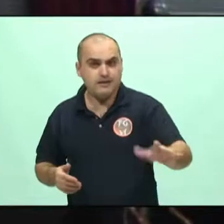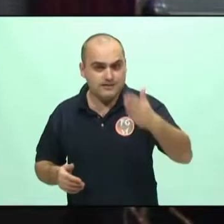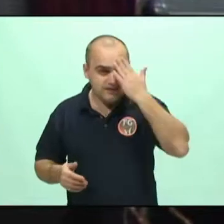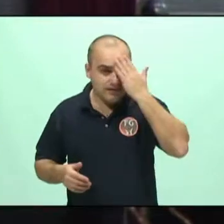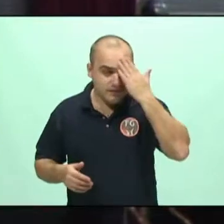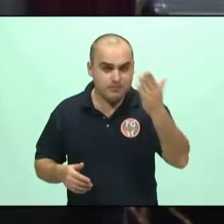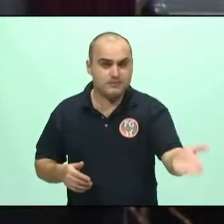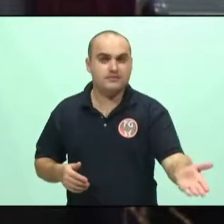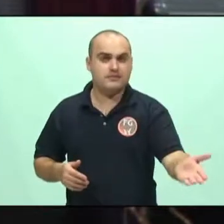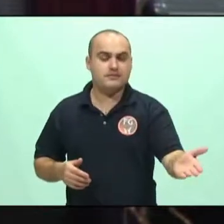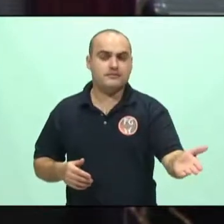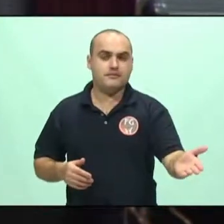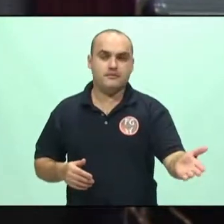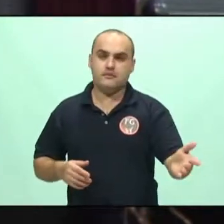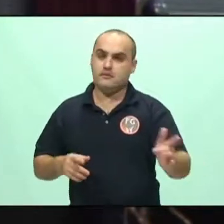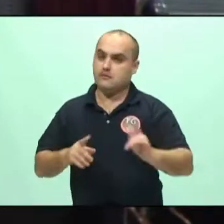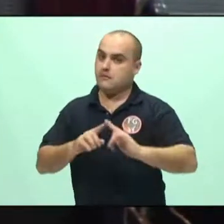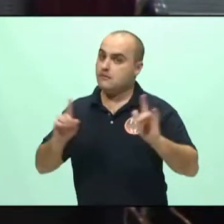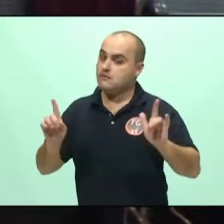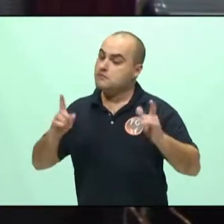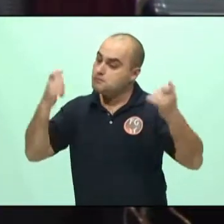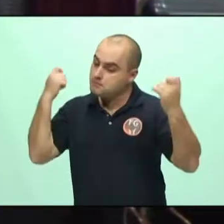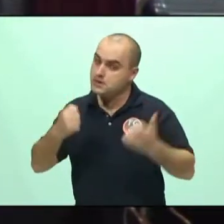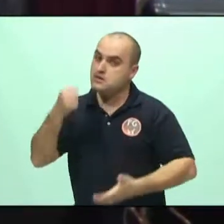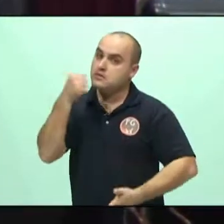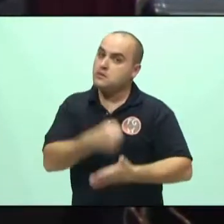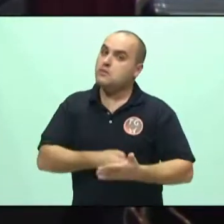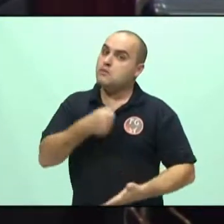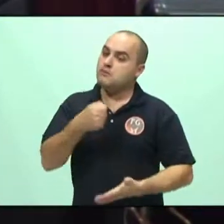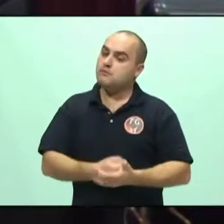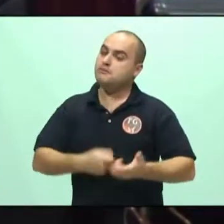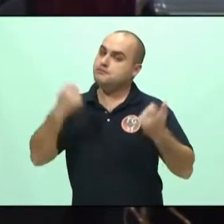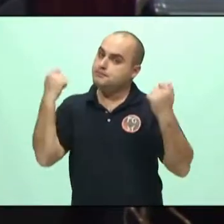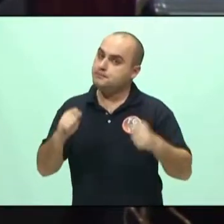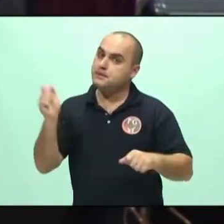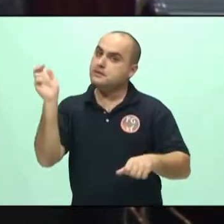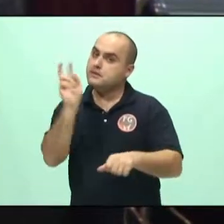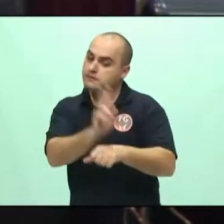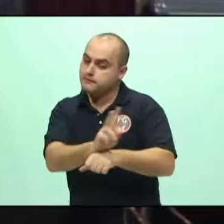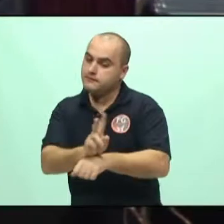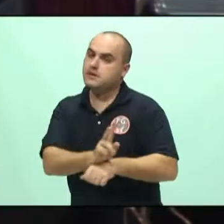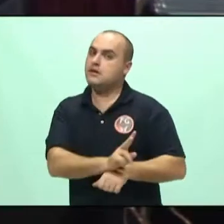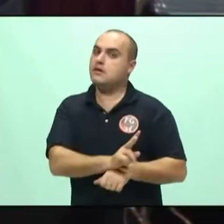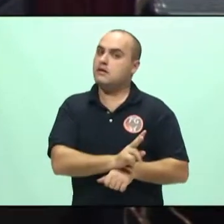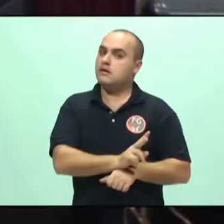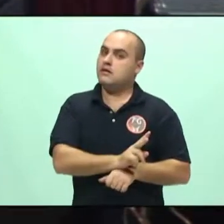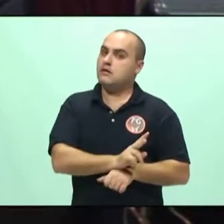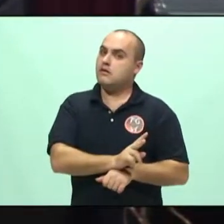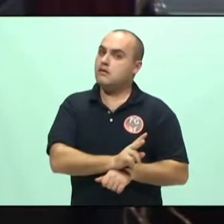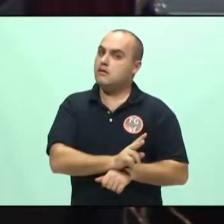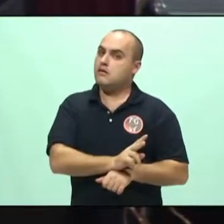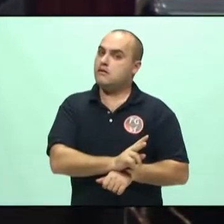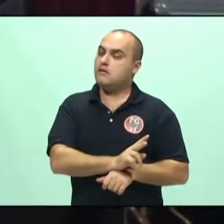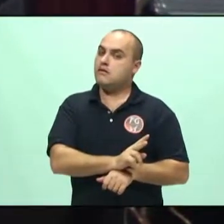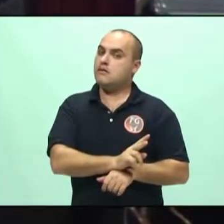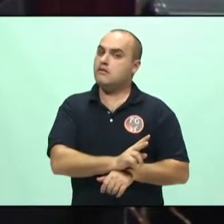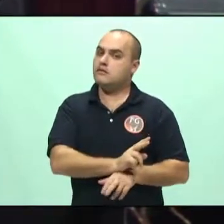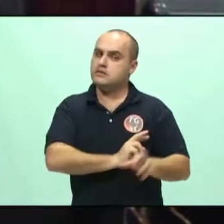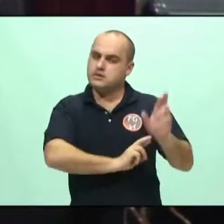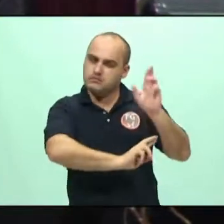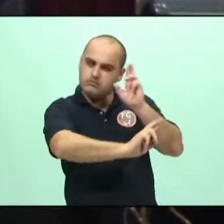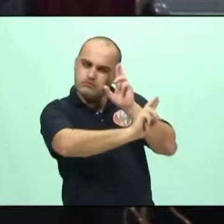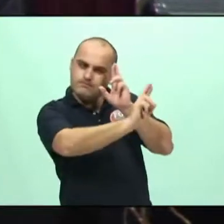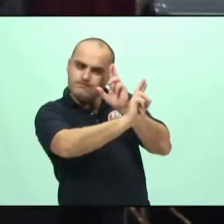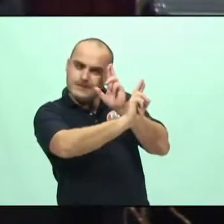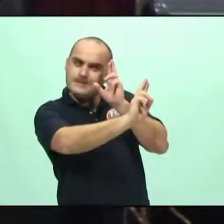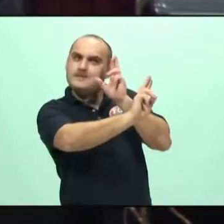nós temos que cobrar temos que fiscalizar esperamos com Olha que o governo